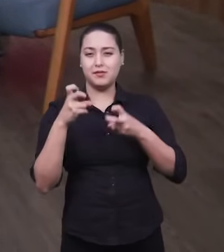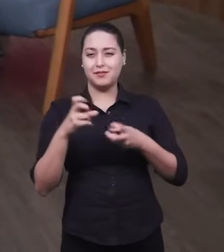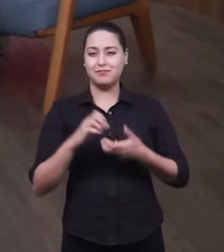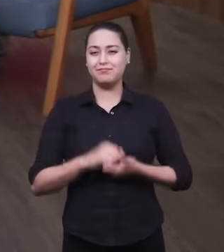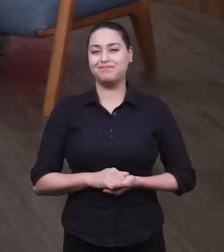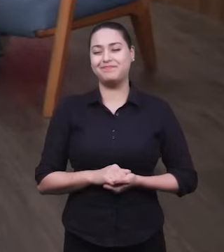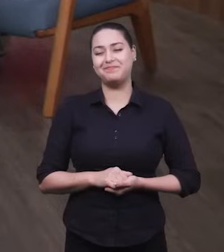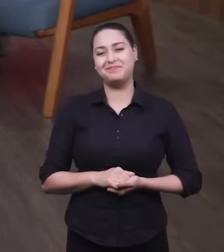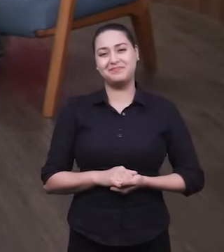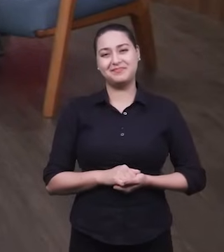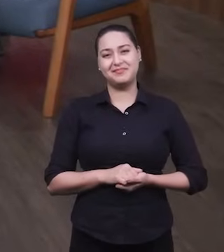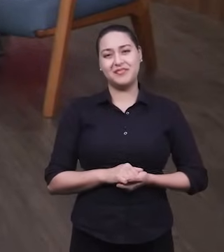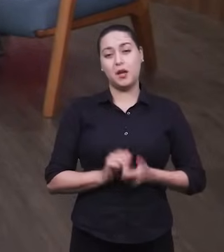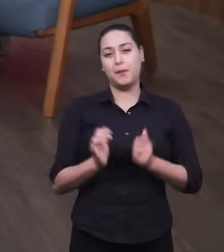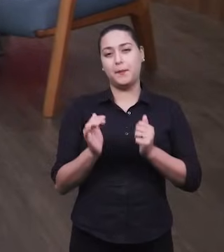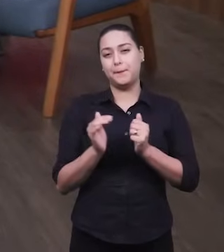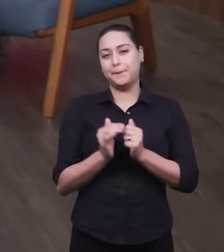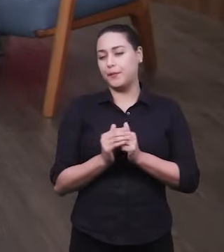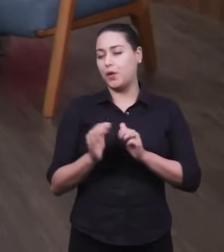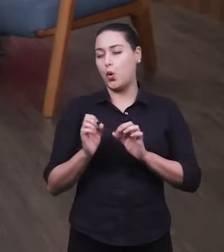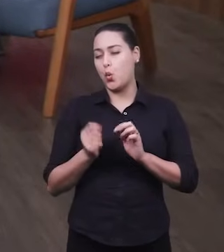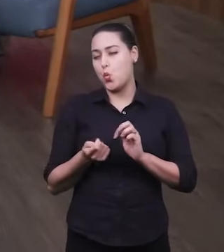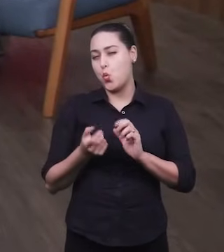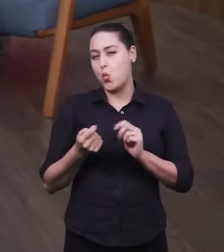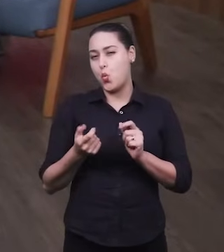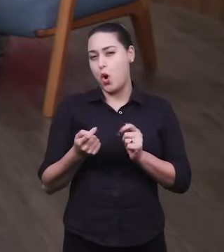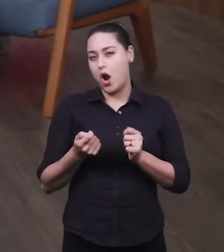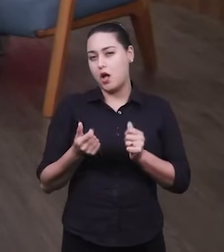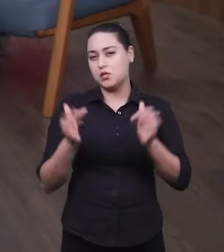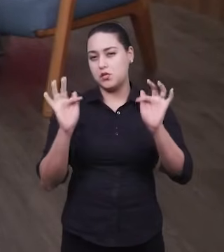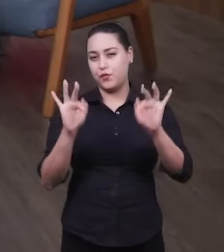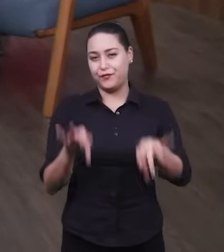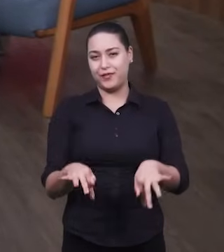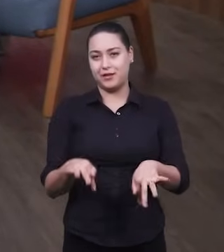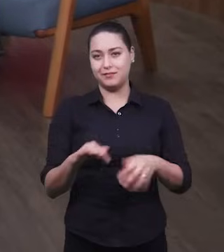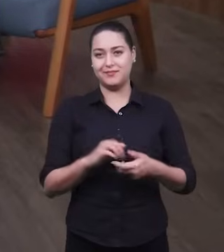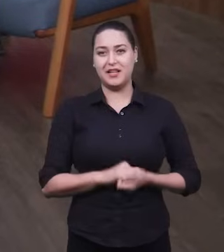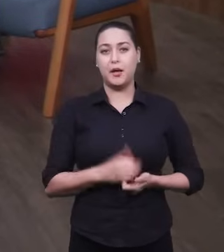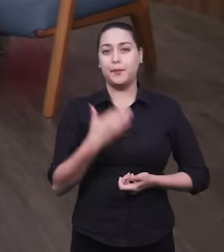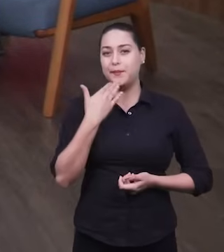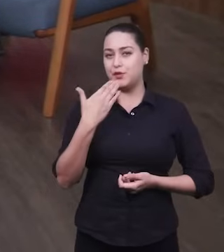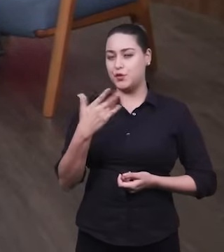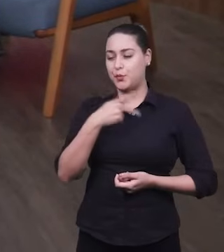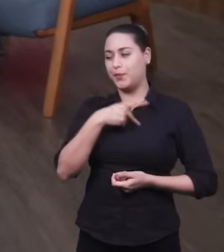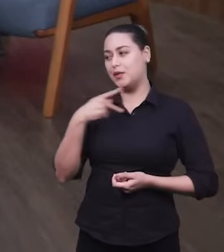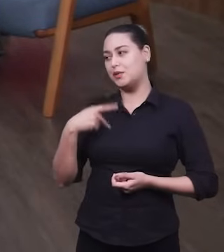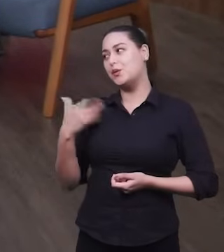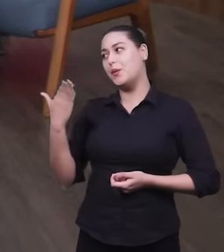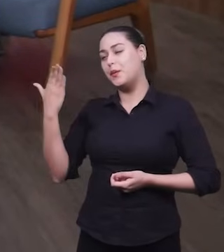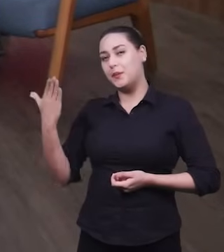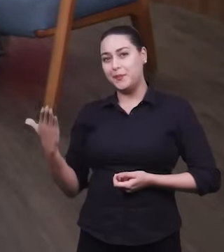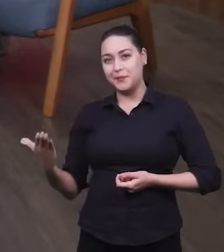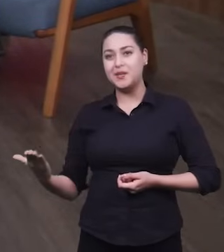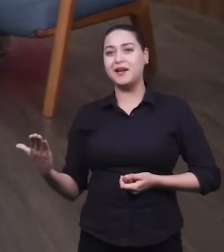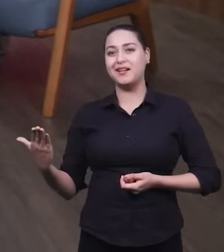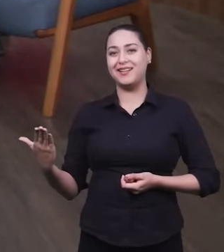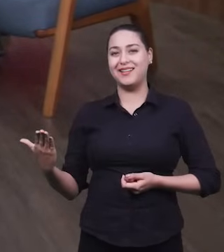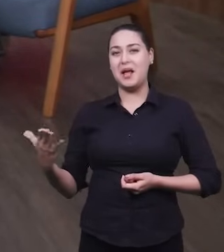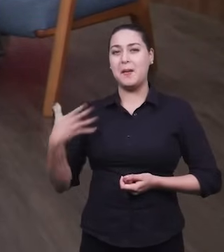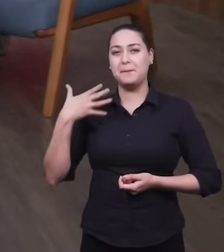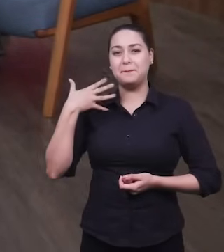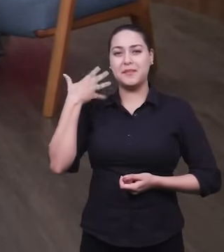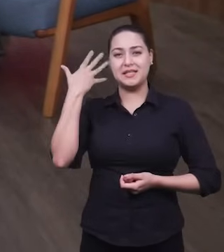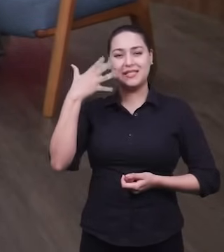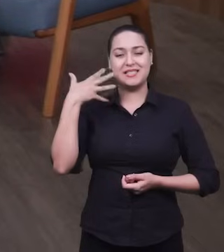Glória a Jesus. Bom, a gente está caminhando para o final desse programa e sempre a gente pede a um dos pastores presentes para trazer uma